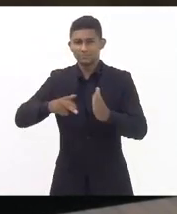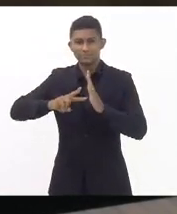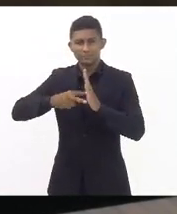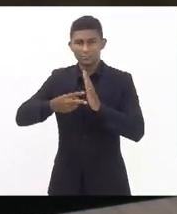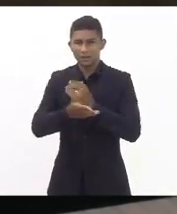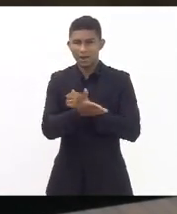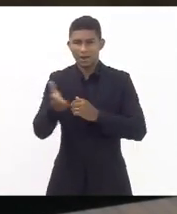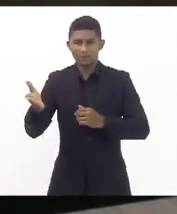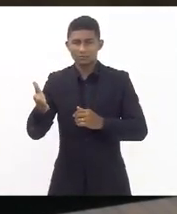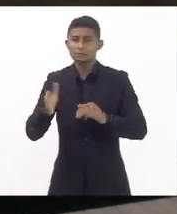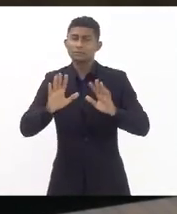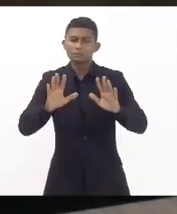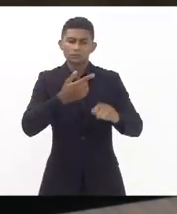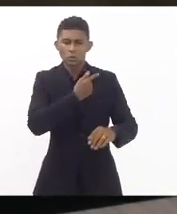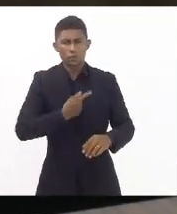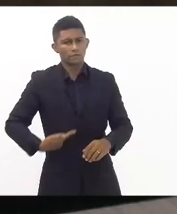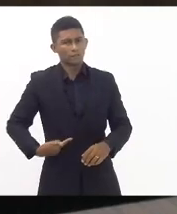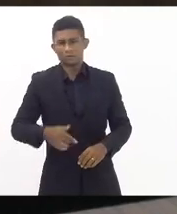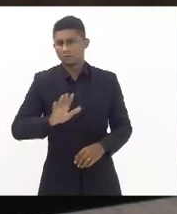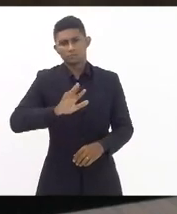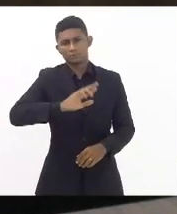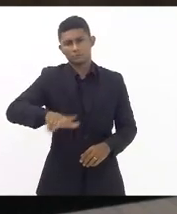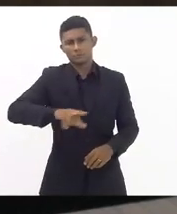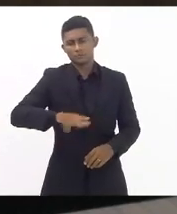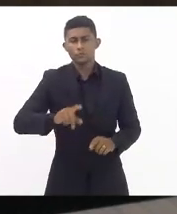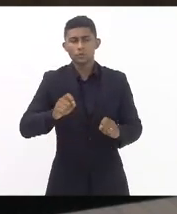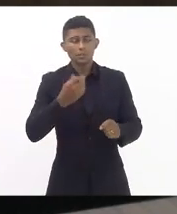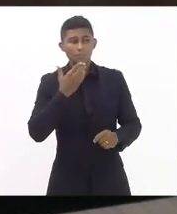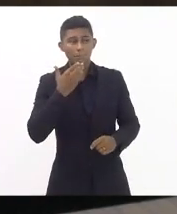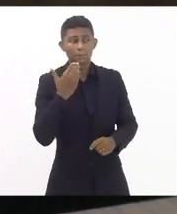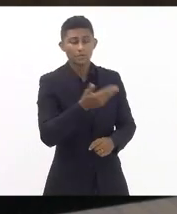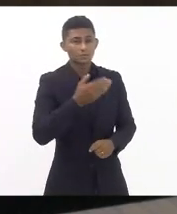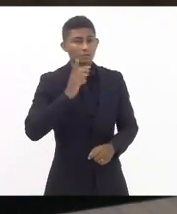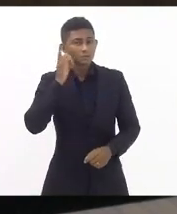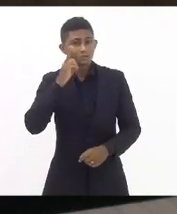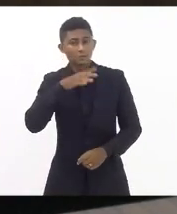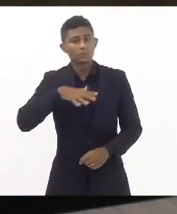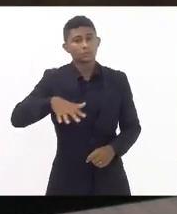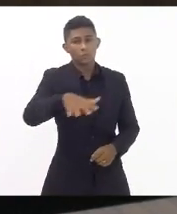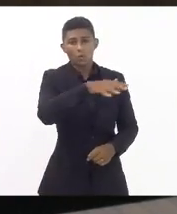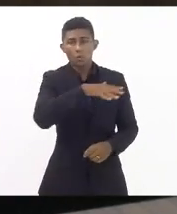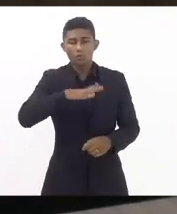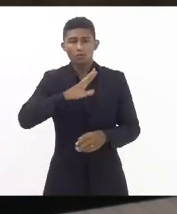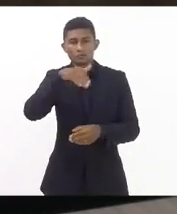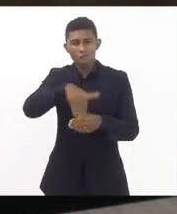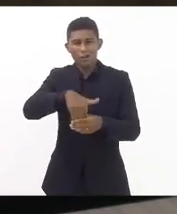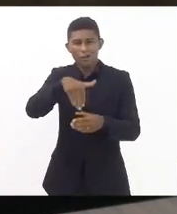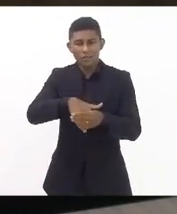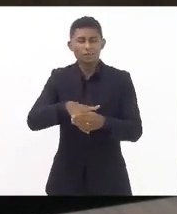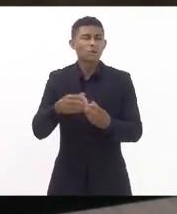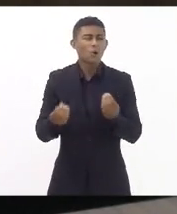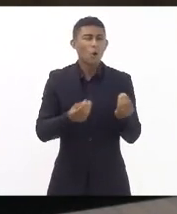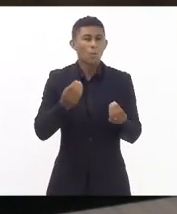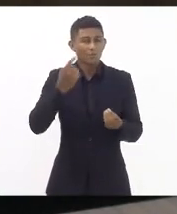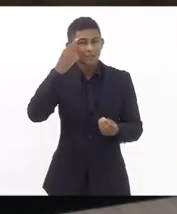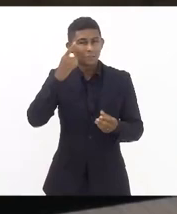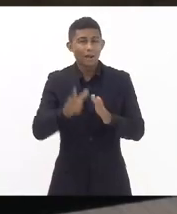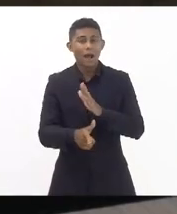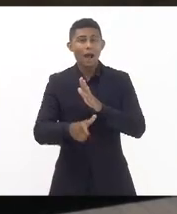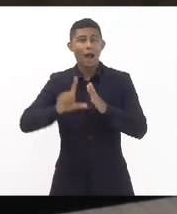governo, um apelo aos deputados que o projeto fosse votado como foi acordado entre